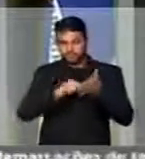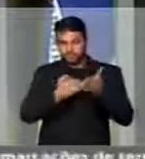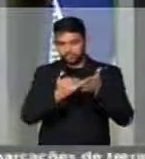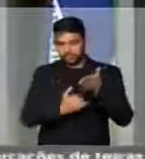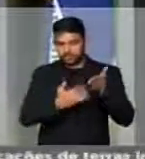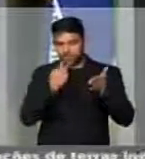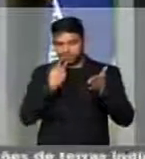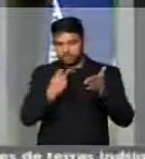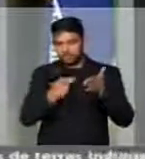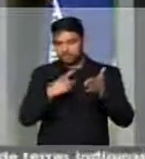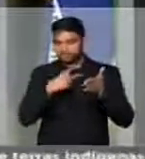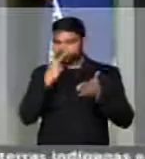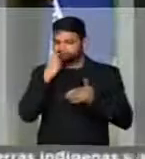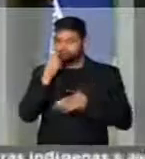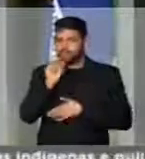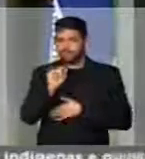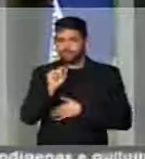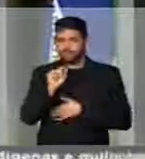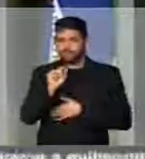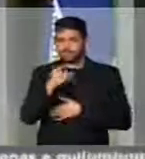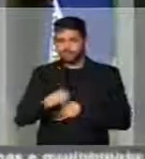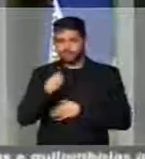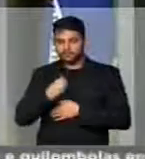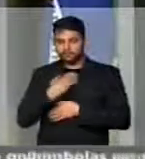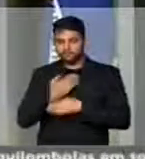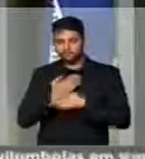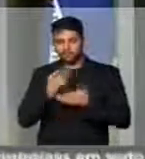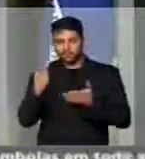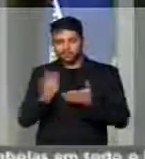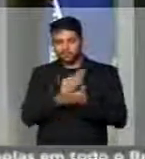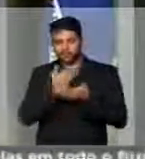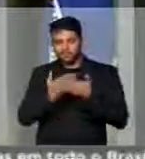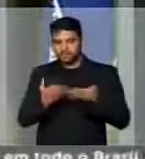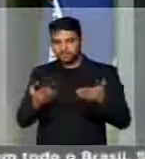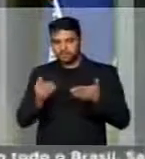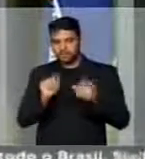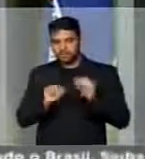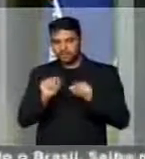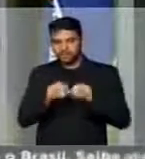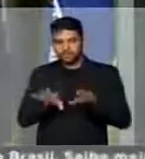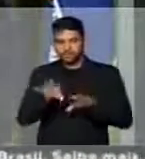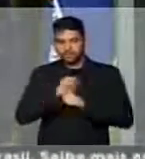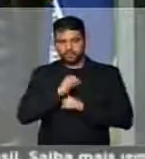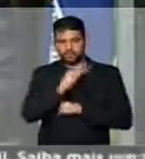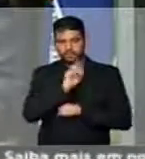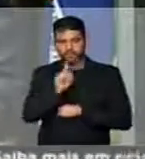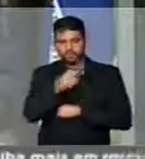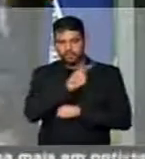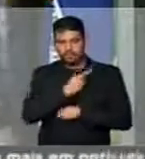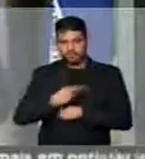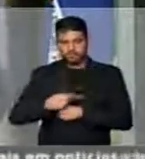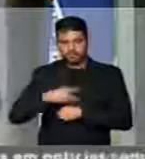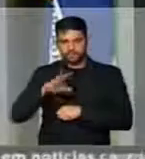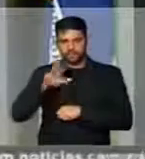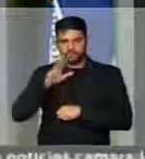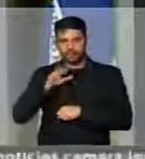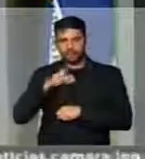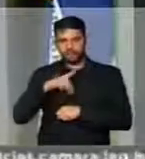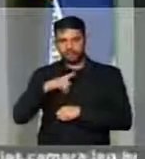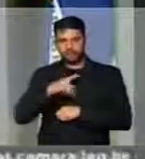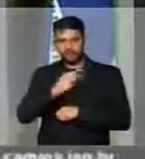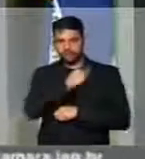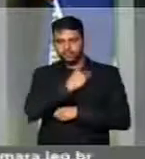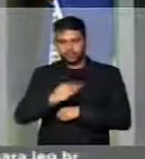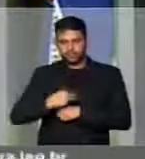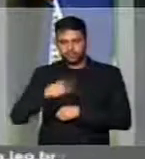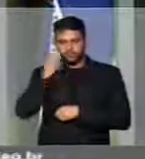ponto que me parece que está em vias de acontecer, que é a posse do ex-presidente Lula no cargo de